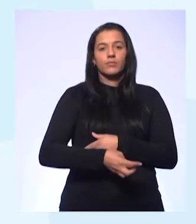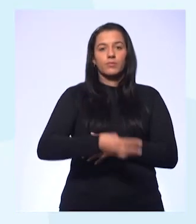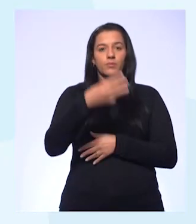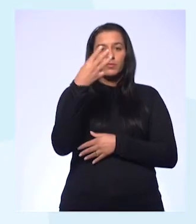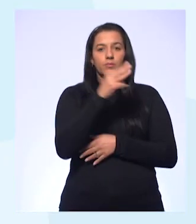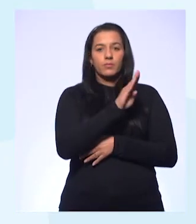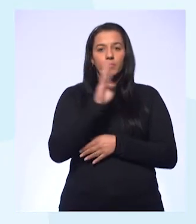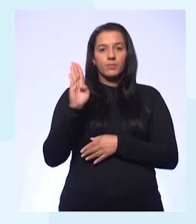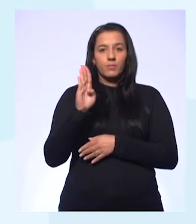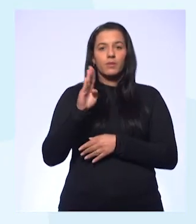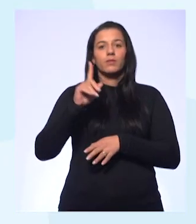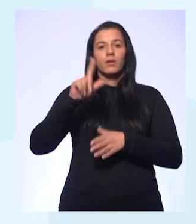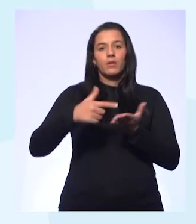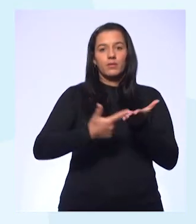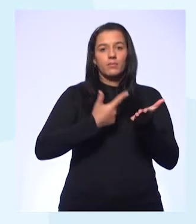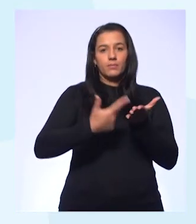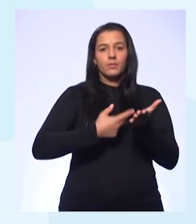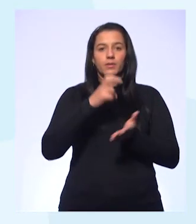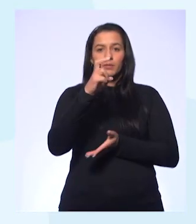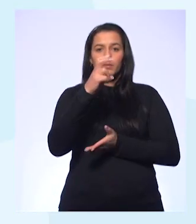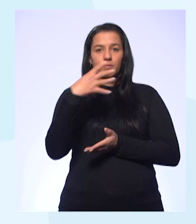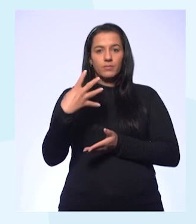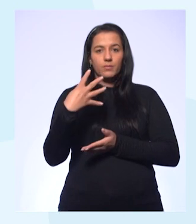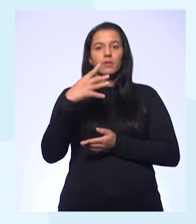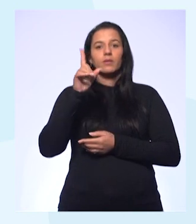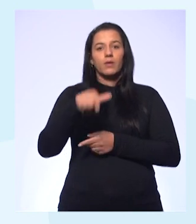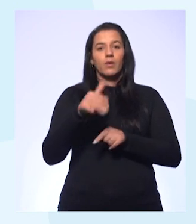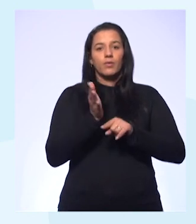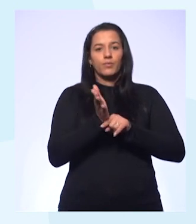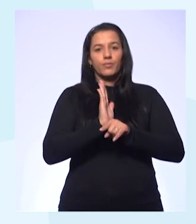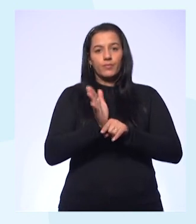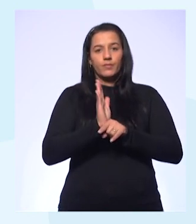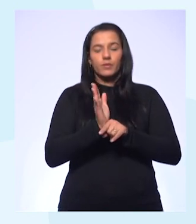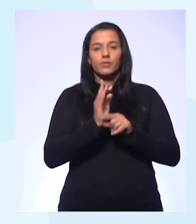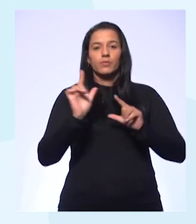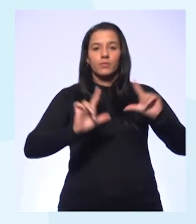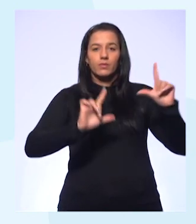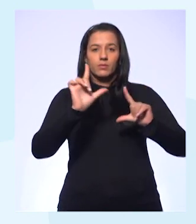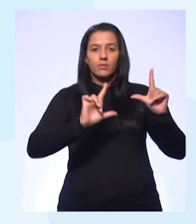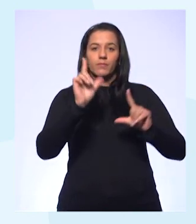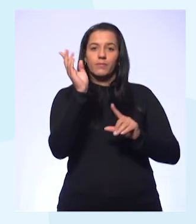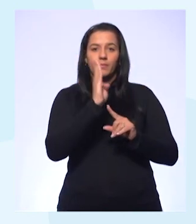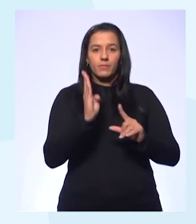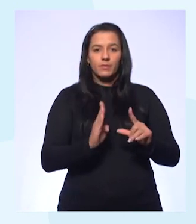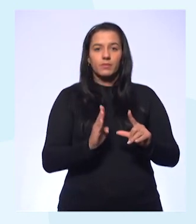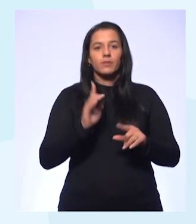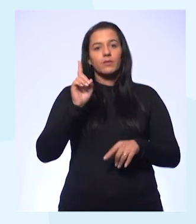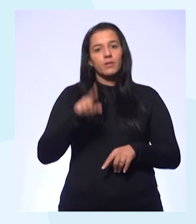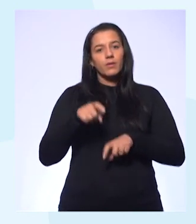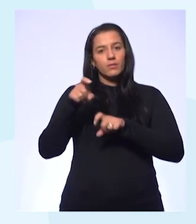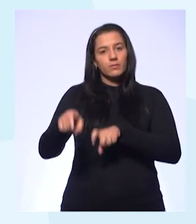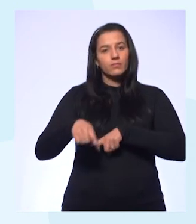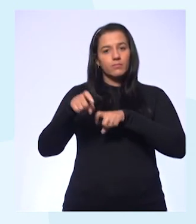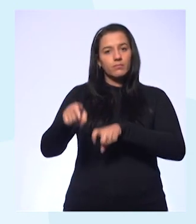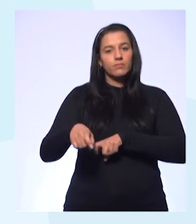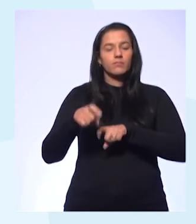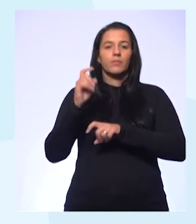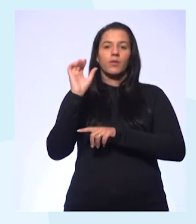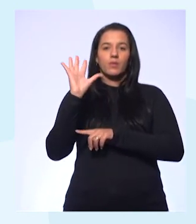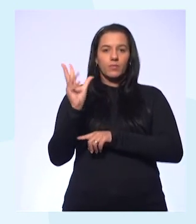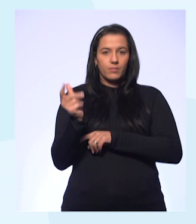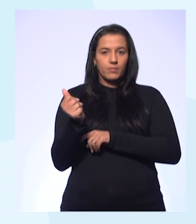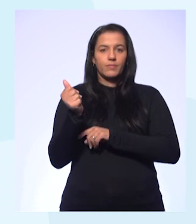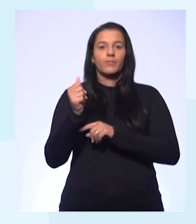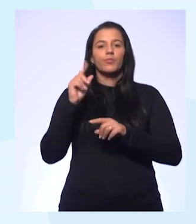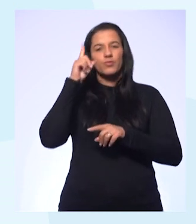da página 54, tá? Que é um vídeo, né, da TV Brasil, o desafio da agricultura africana. Tá? Então, vocês